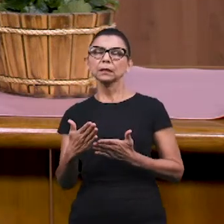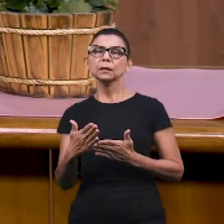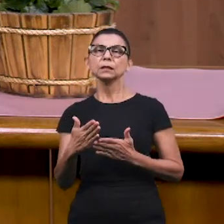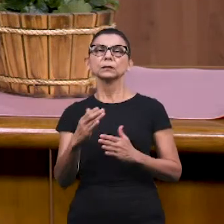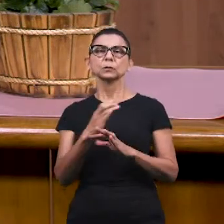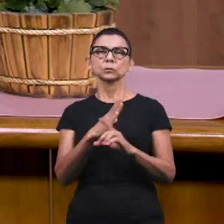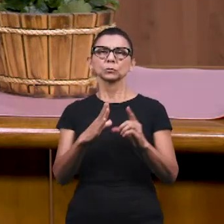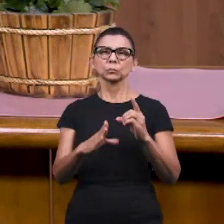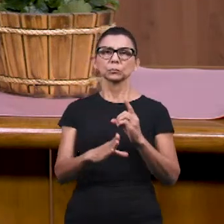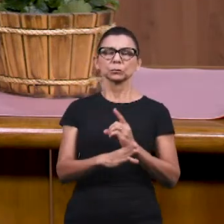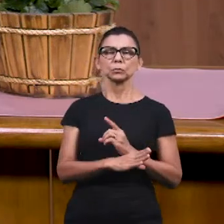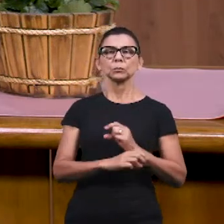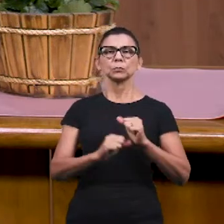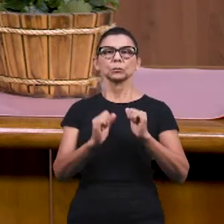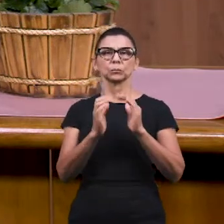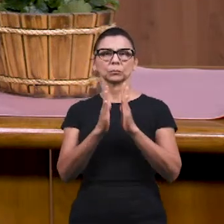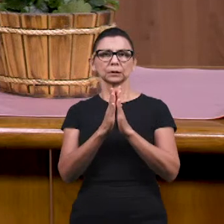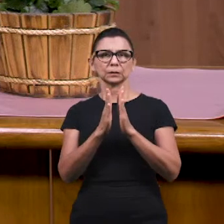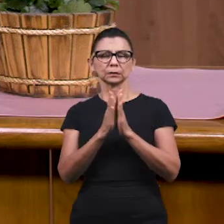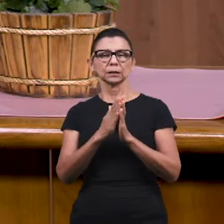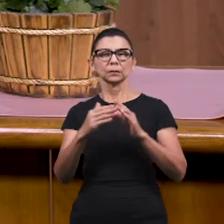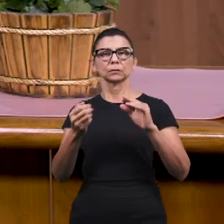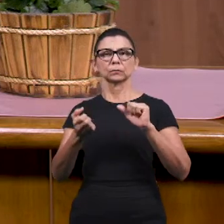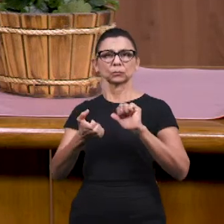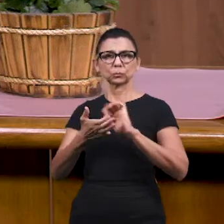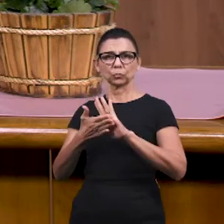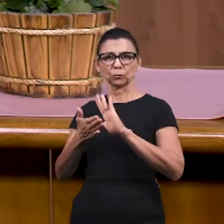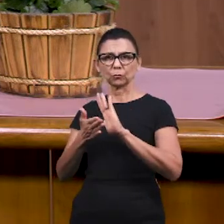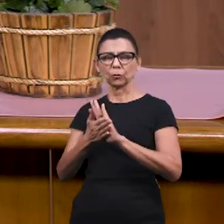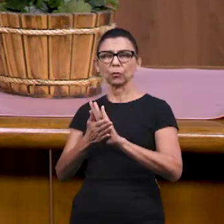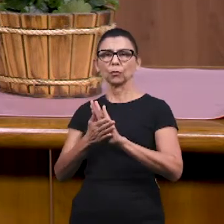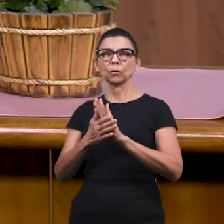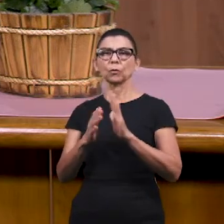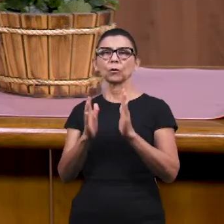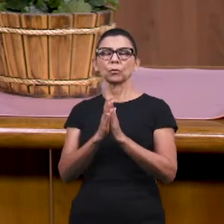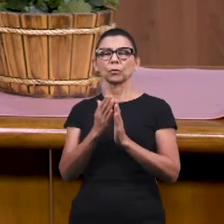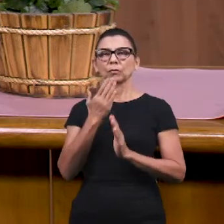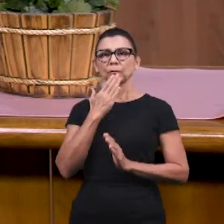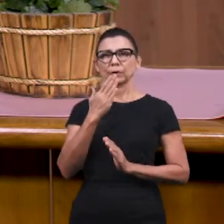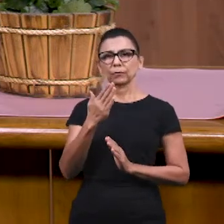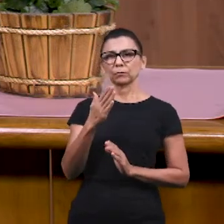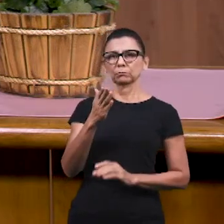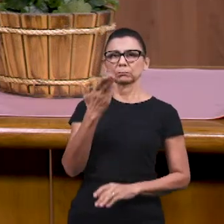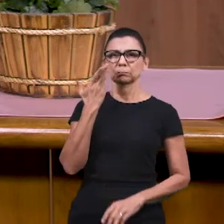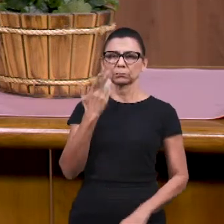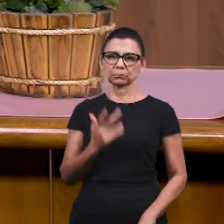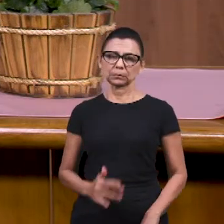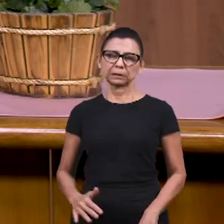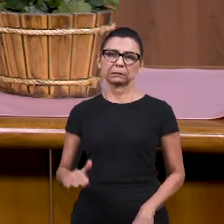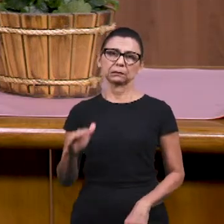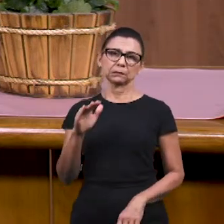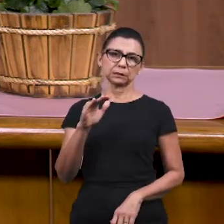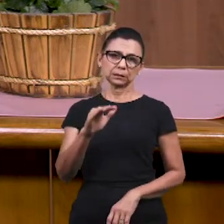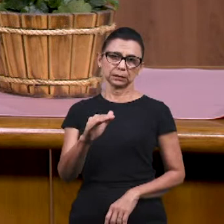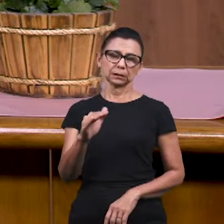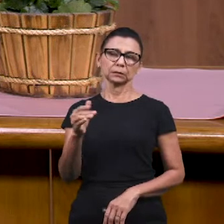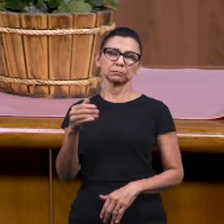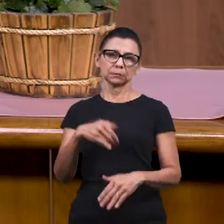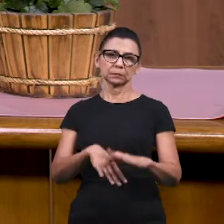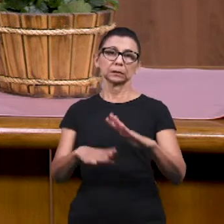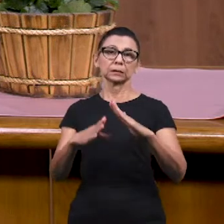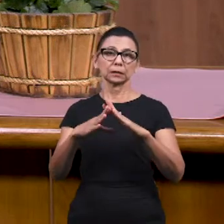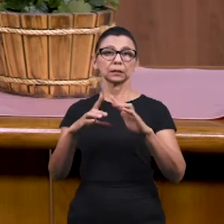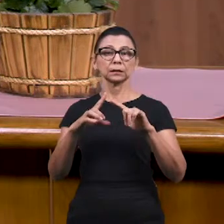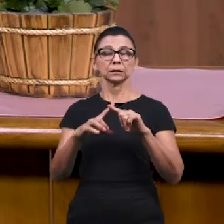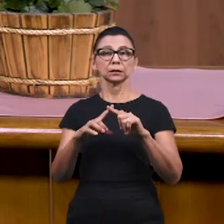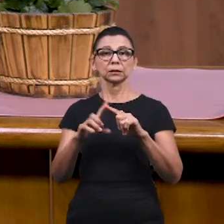oração inicial, fazendo louvor, orando pelas crianças, enfim, estão fazendo esse trabalho nas igrejas,